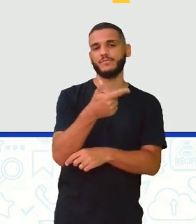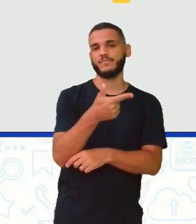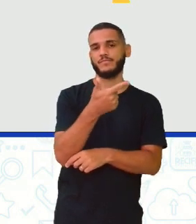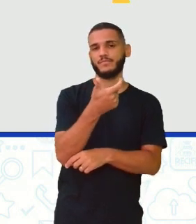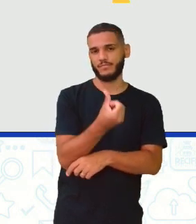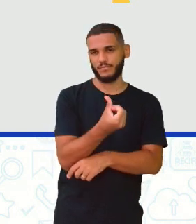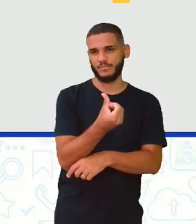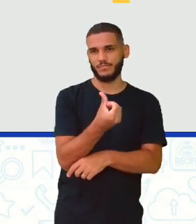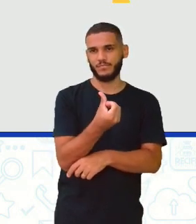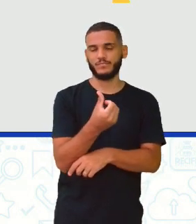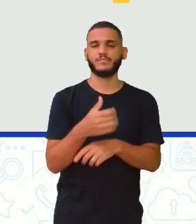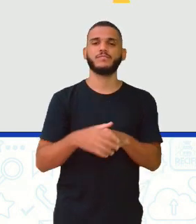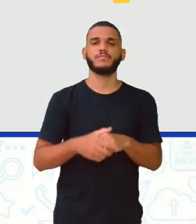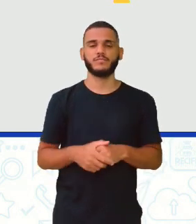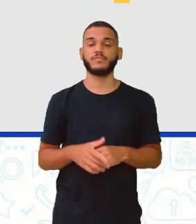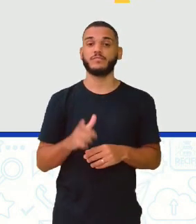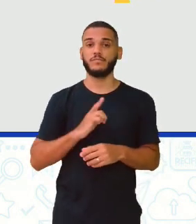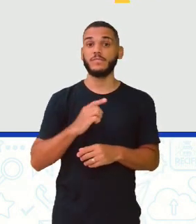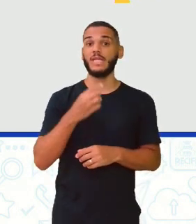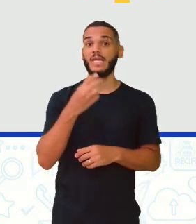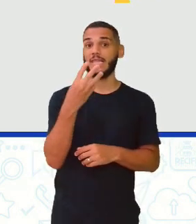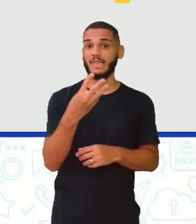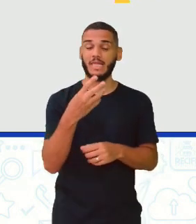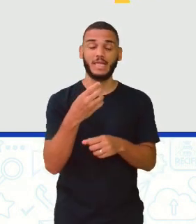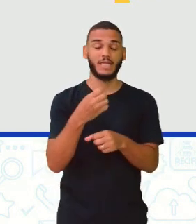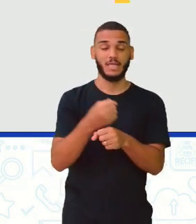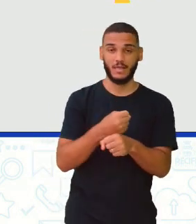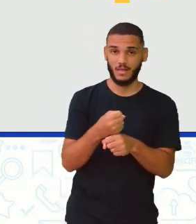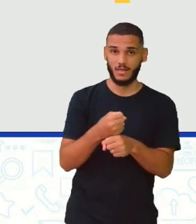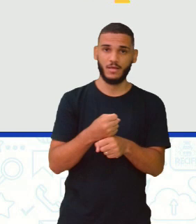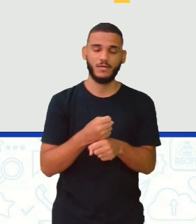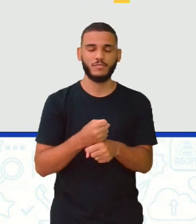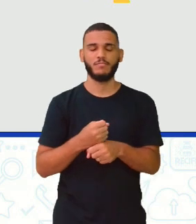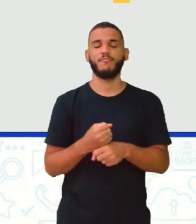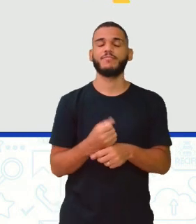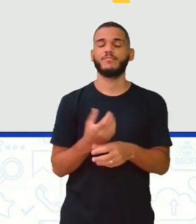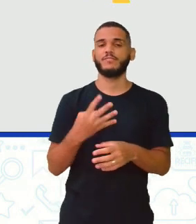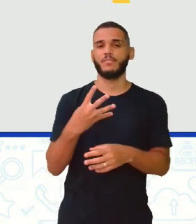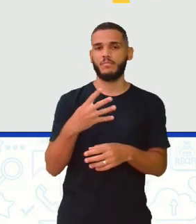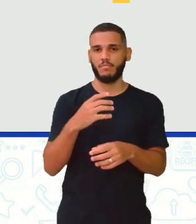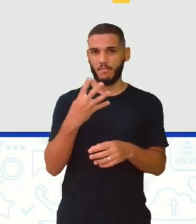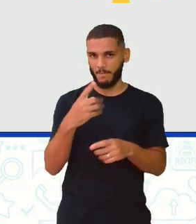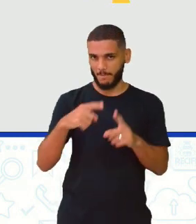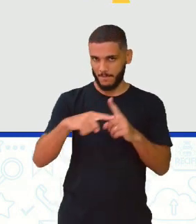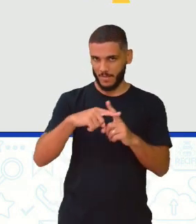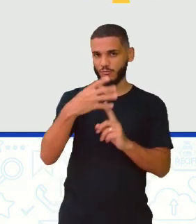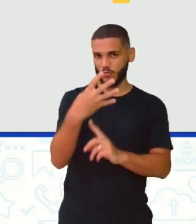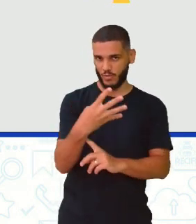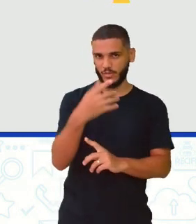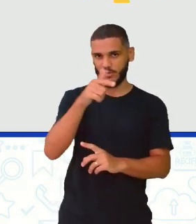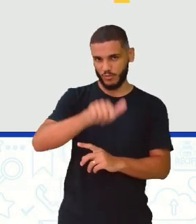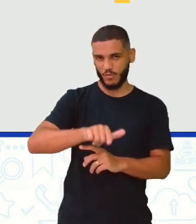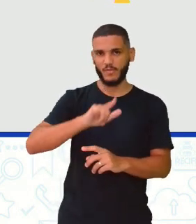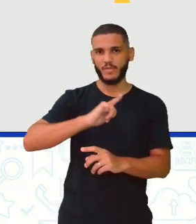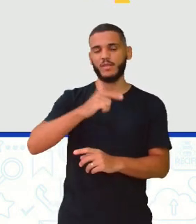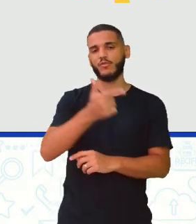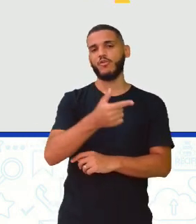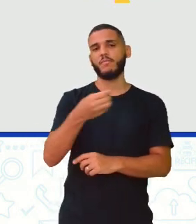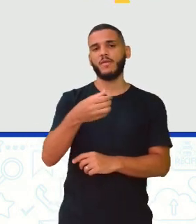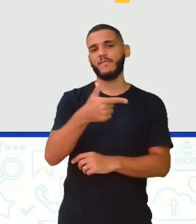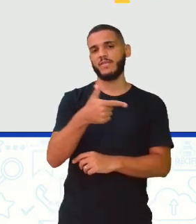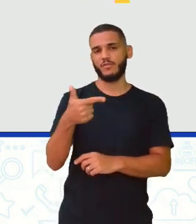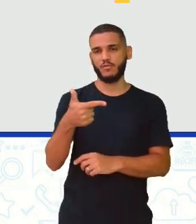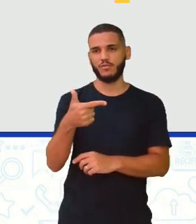somar mais 3 anos, eu chego em mais 4 anos novamente, 2022